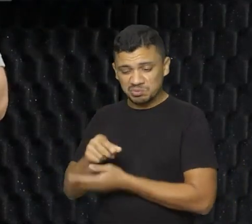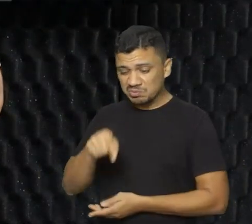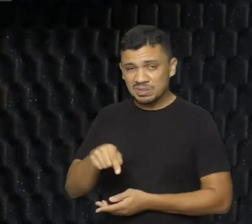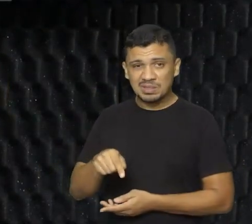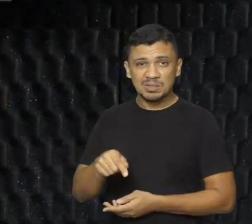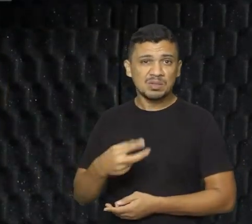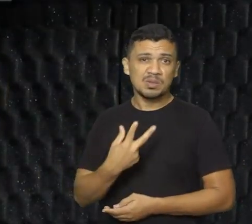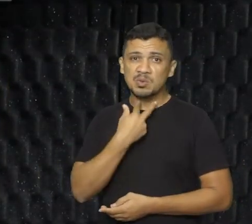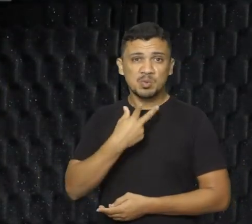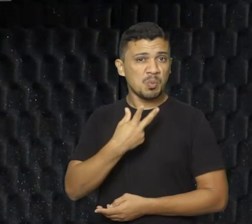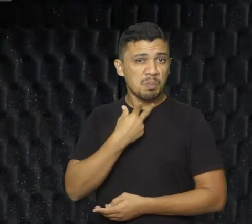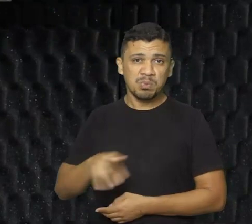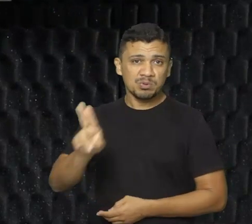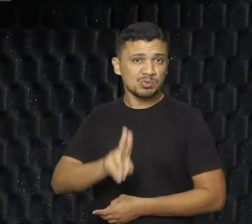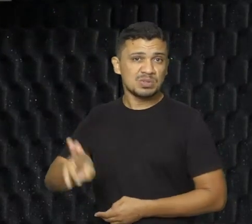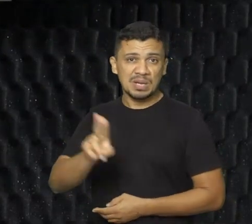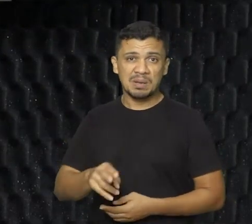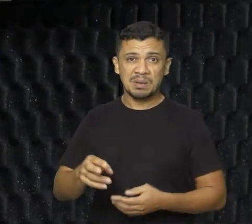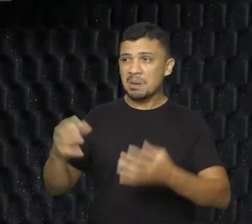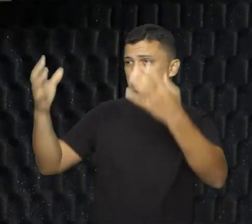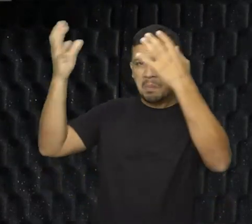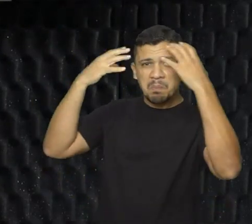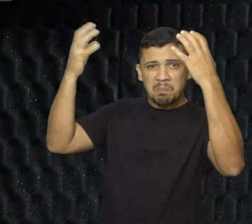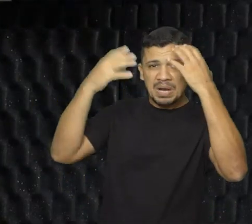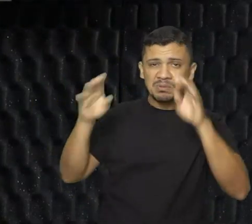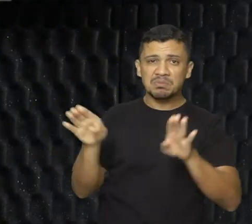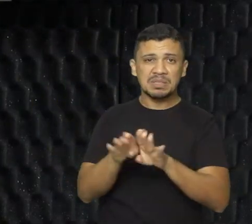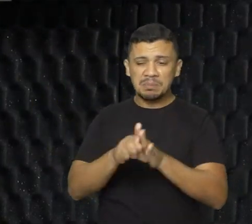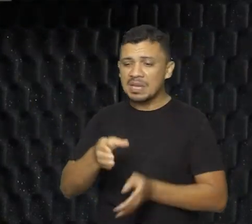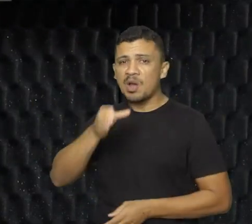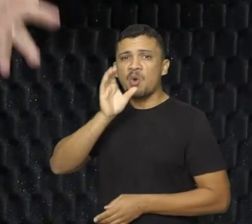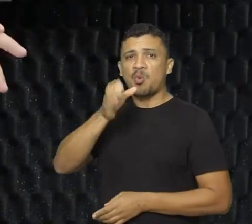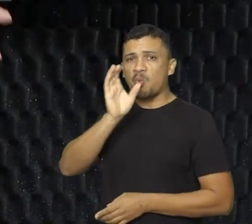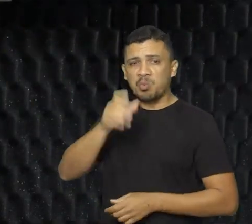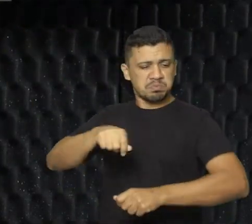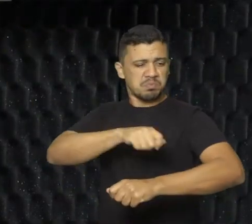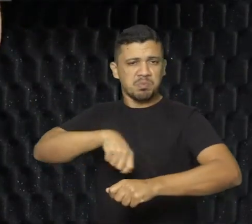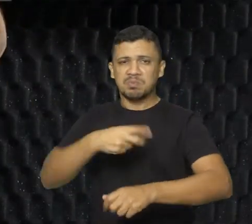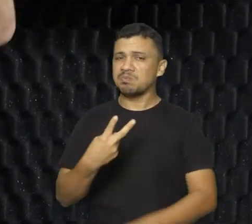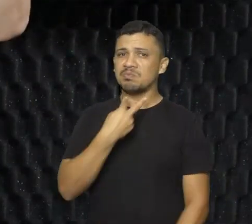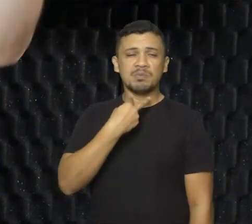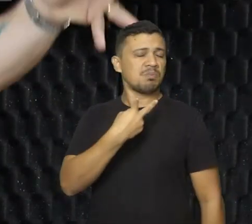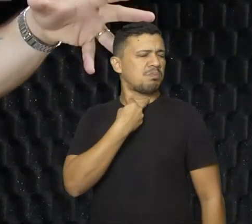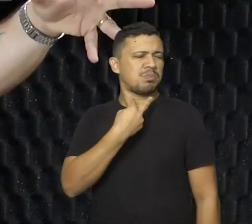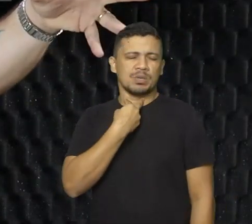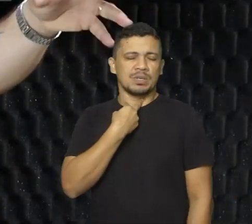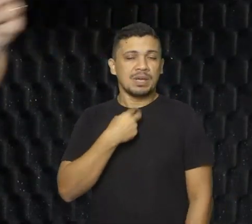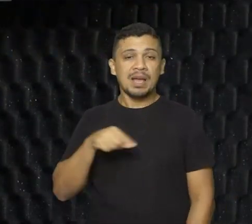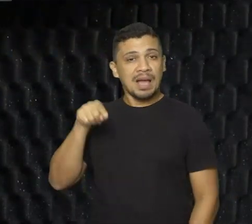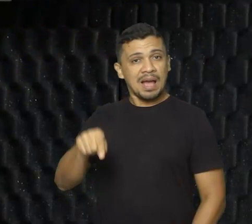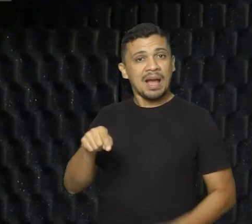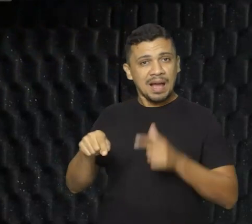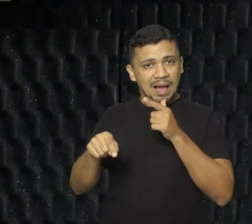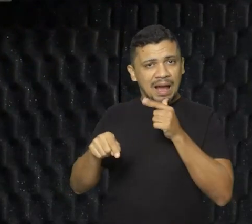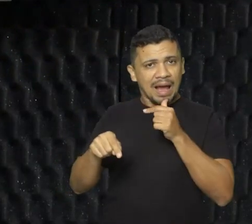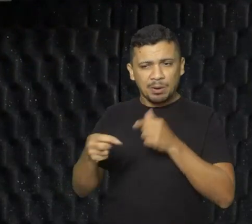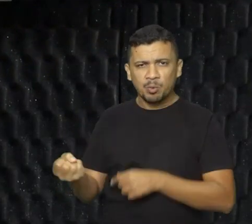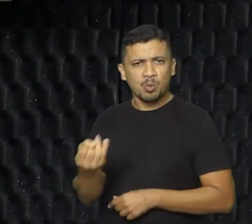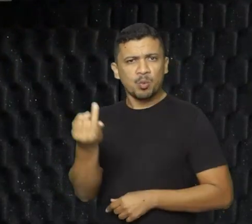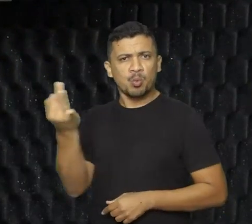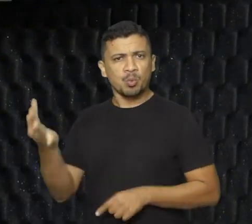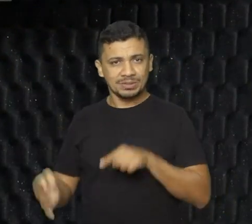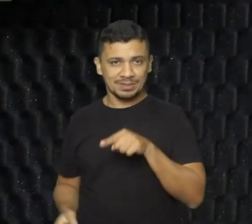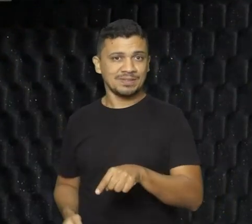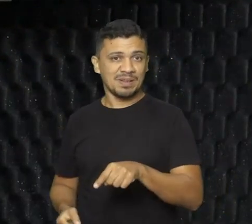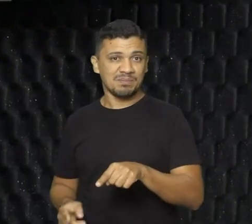ser utilizado, nem para o banho, nem para o consumo diário. Então a água em quantidade está lá, mas a qualidade